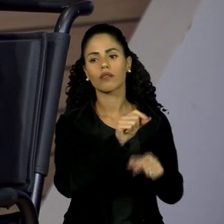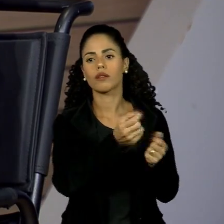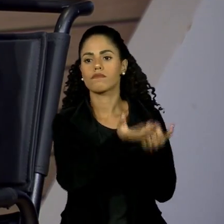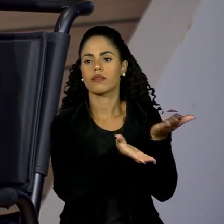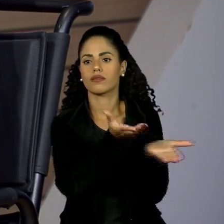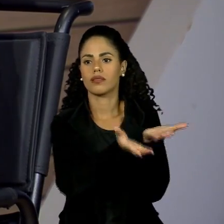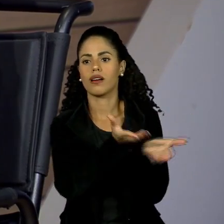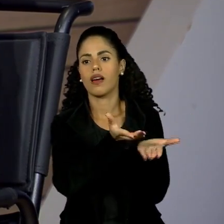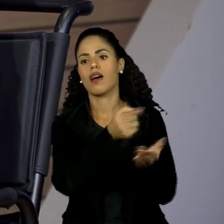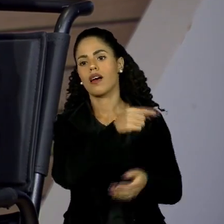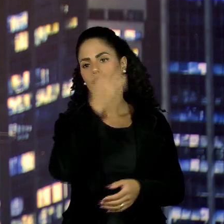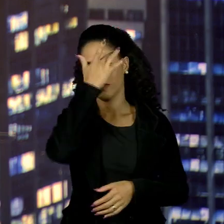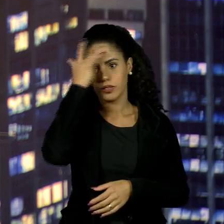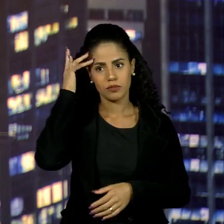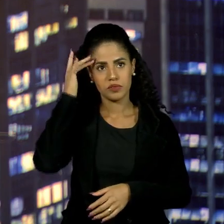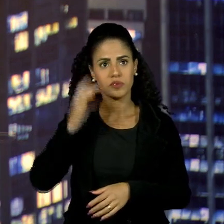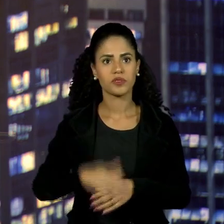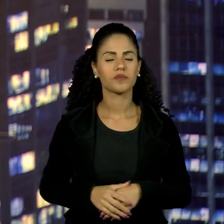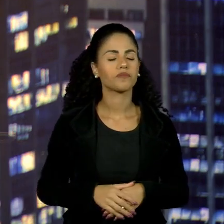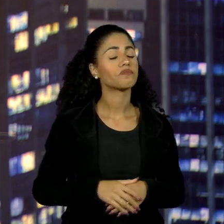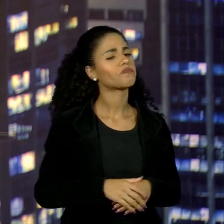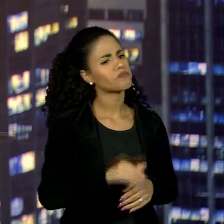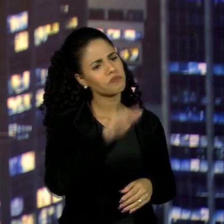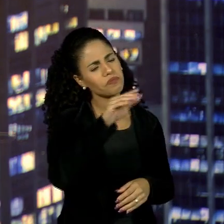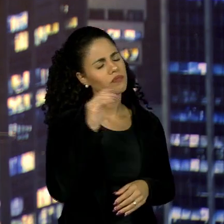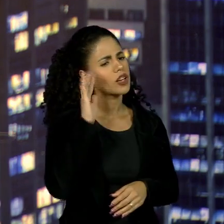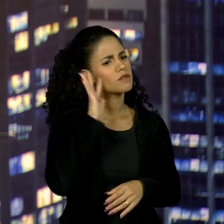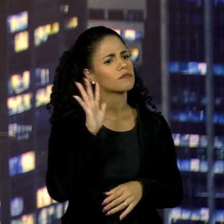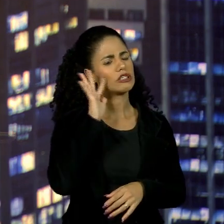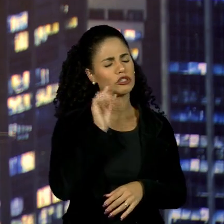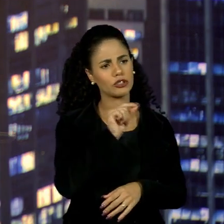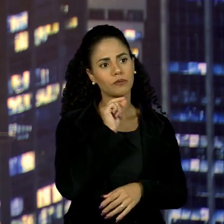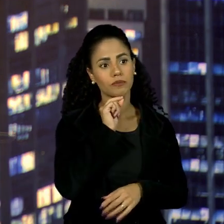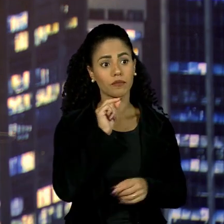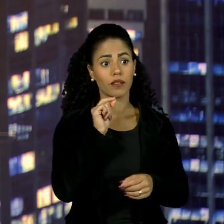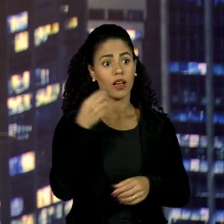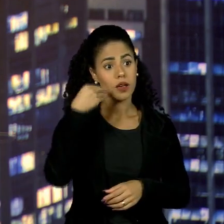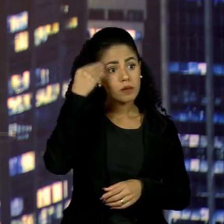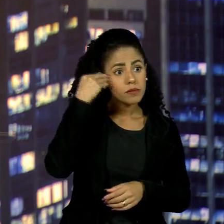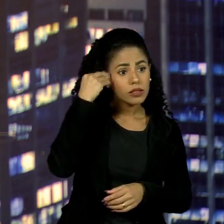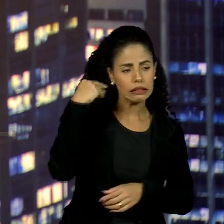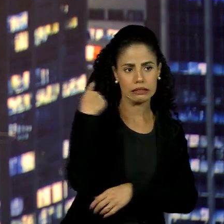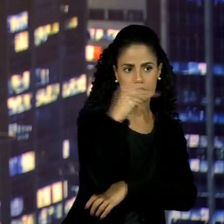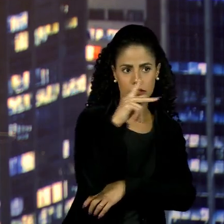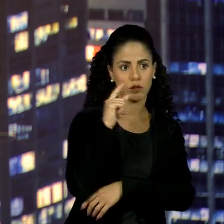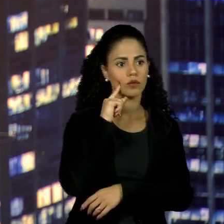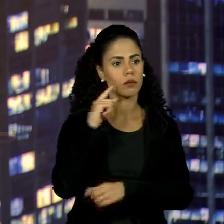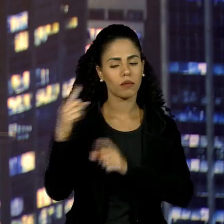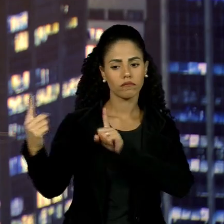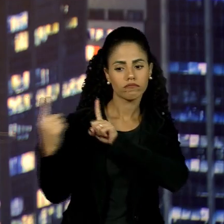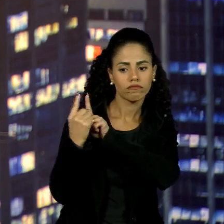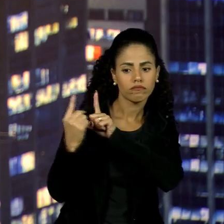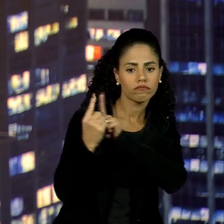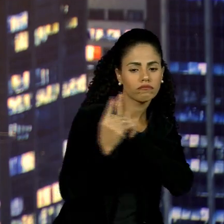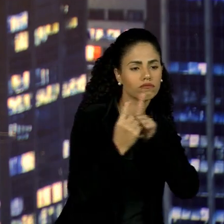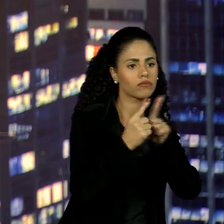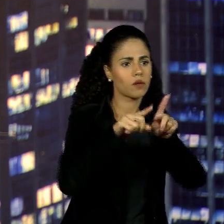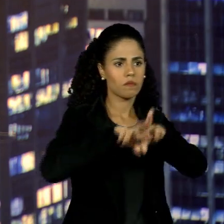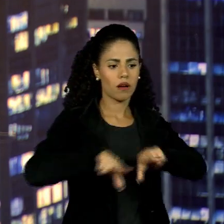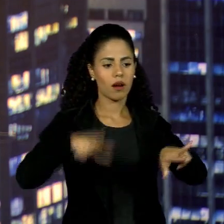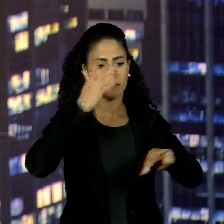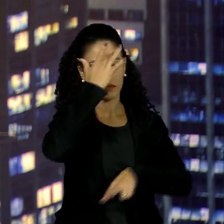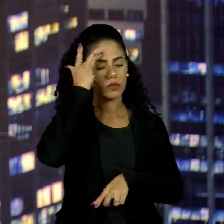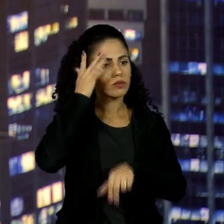esteja aparelhado para atender essas pessoas. Porque eu imagino que o teu serviço de psiquiatria receba muita gente e que se houver mais